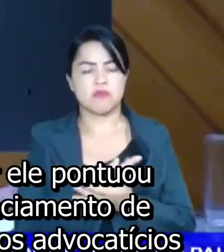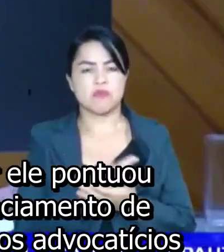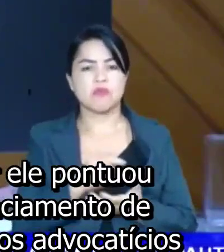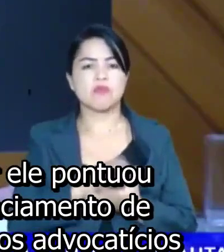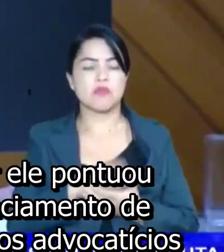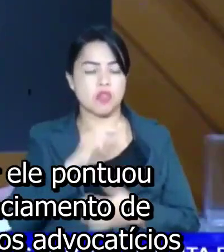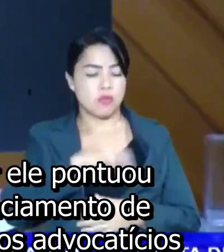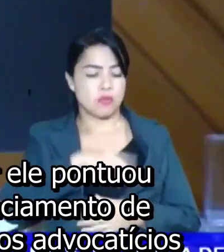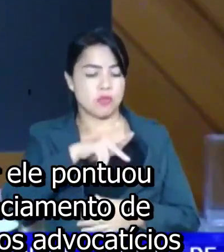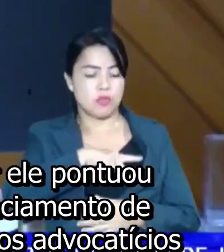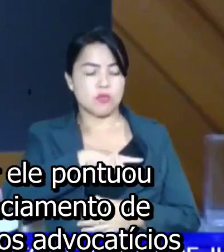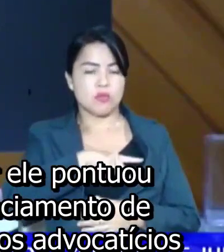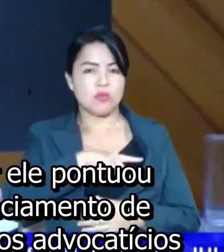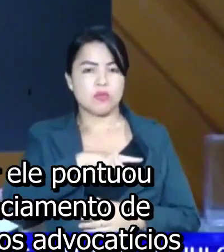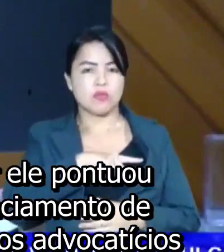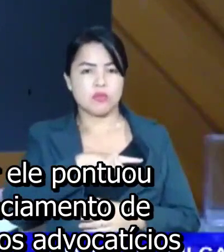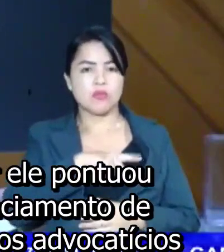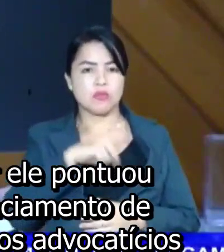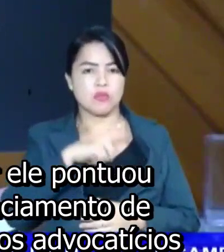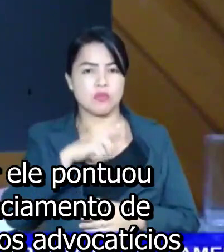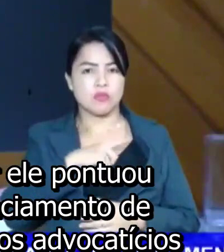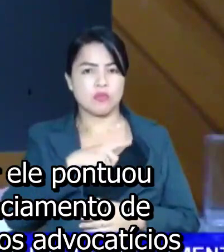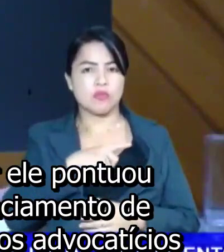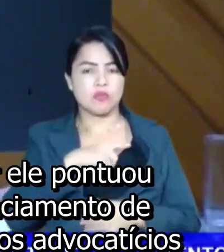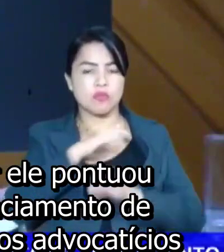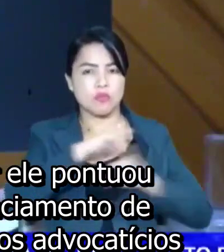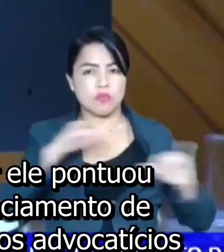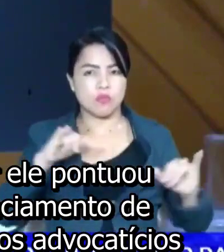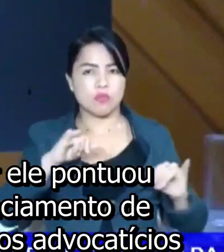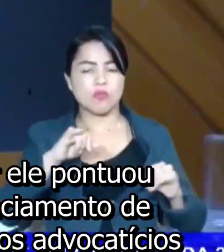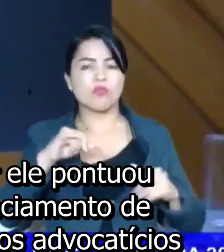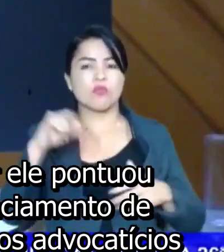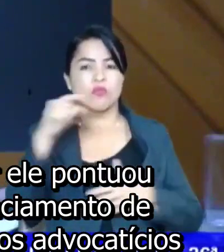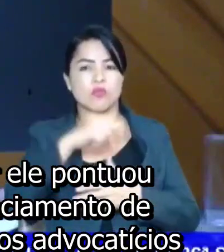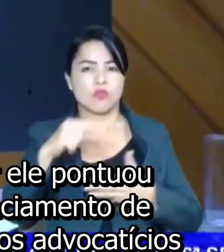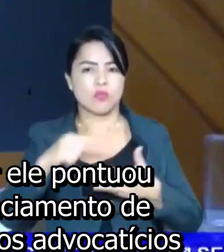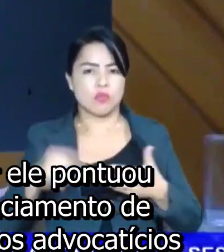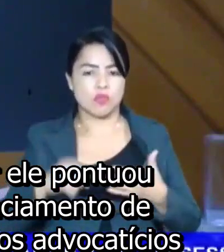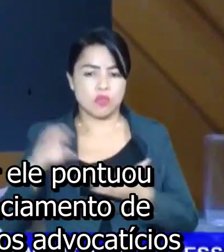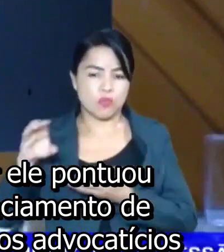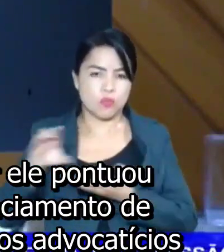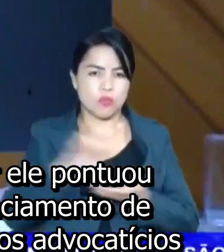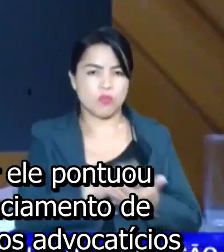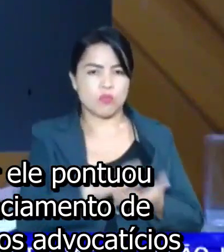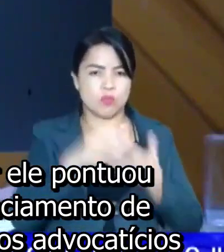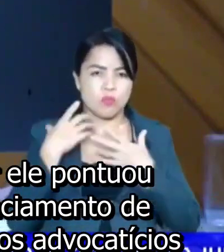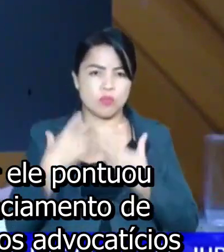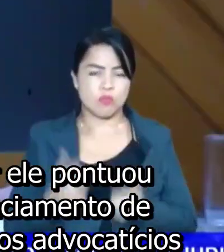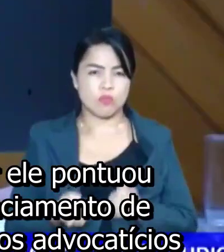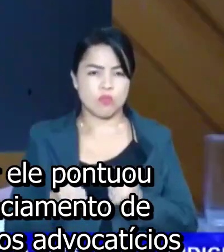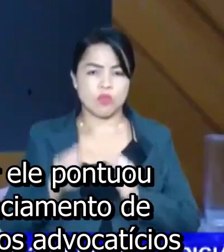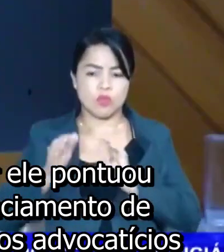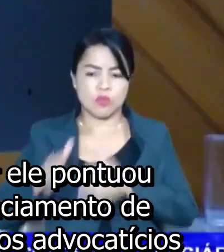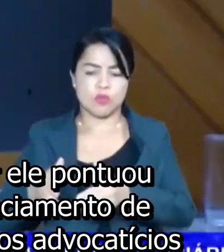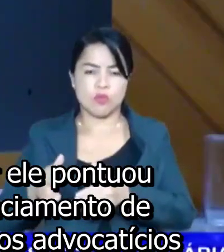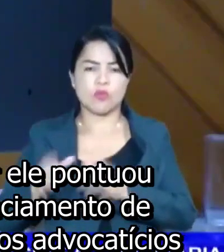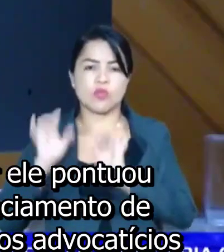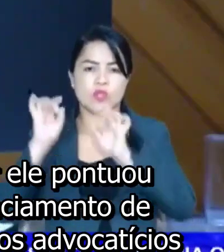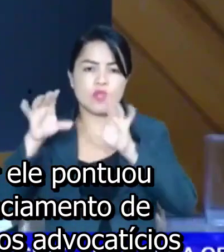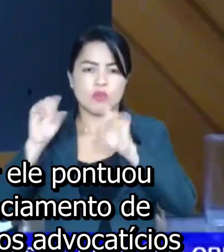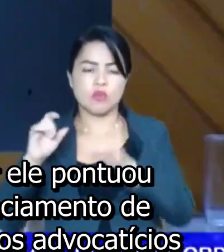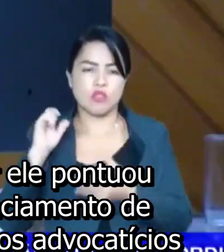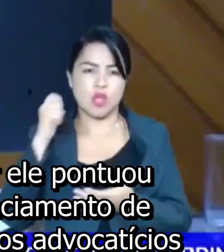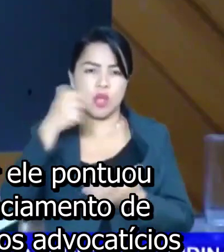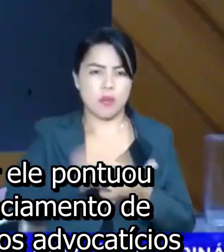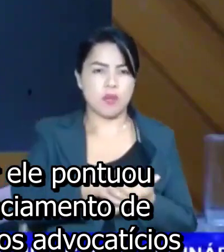O Ministério Público Eleitoral, instado a se manifestar, ele pontuou que dos recursos recebidos do Fundo Especial de Financiamento de